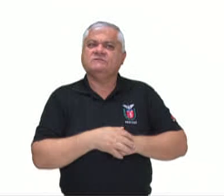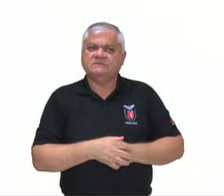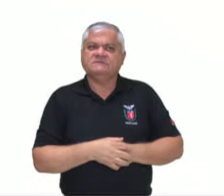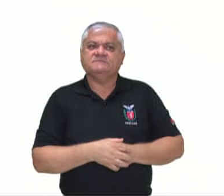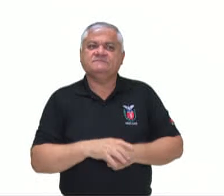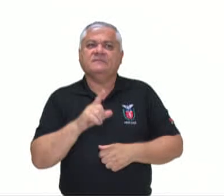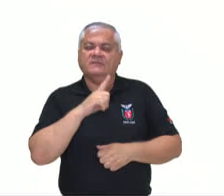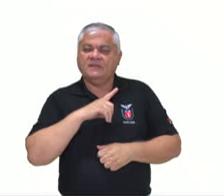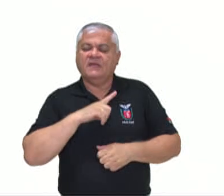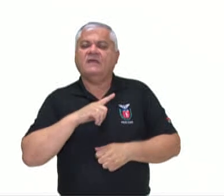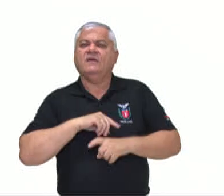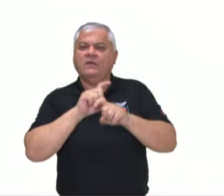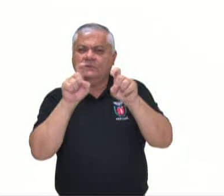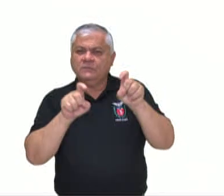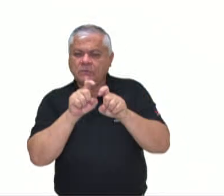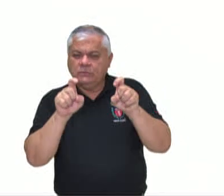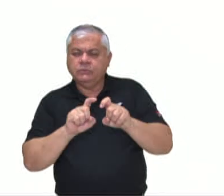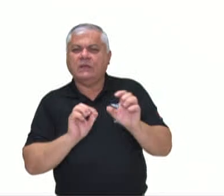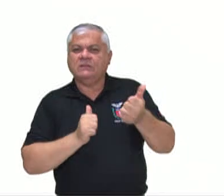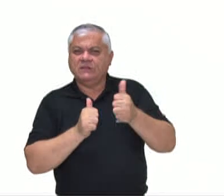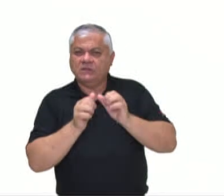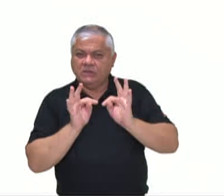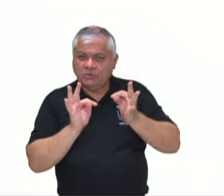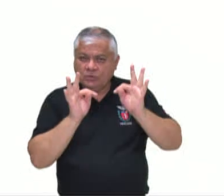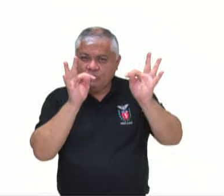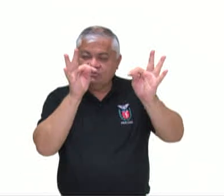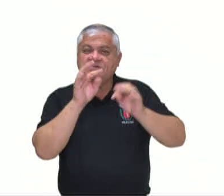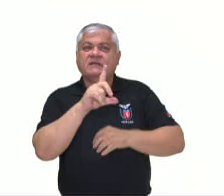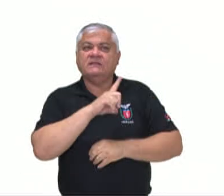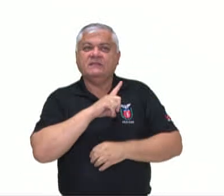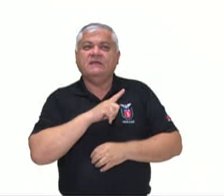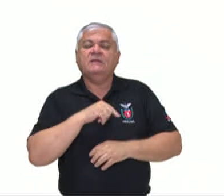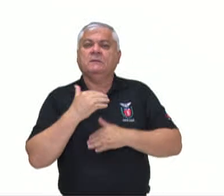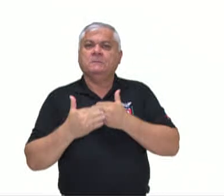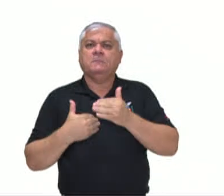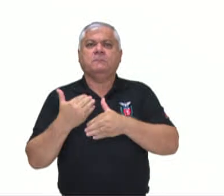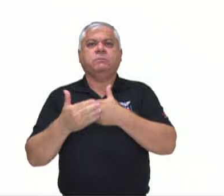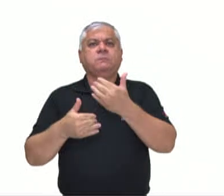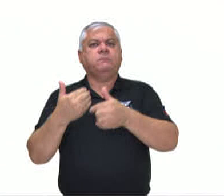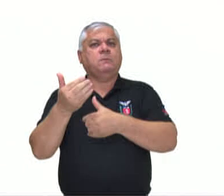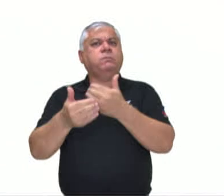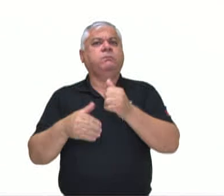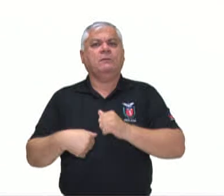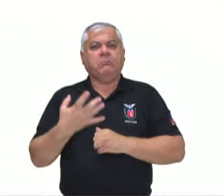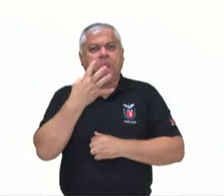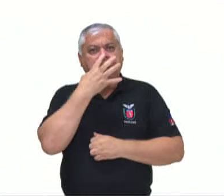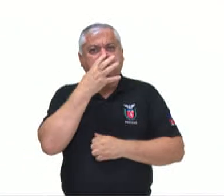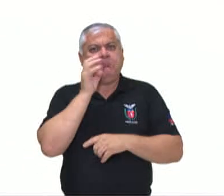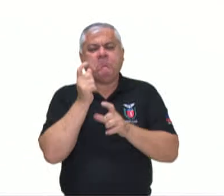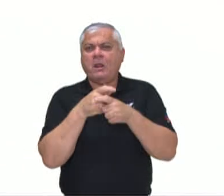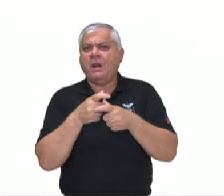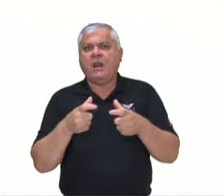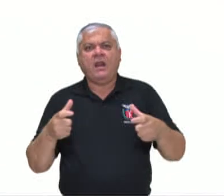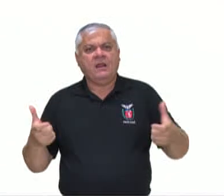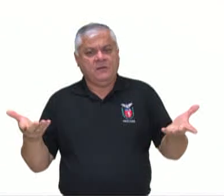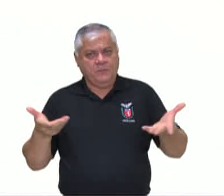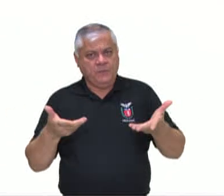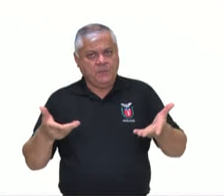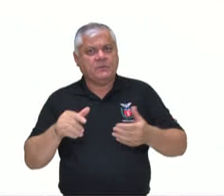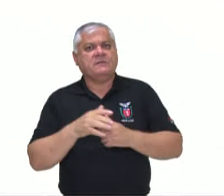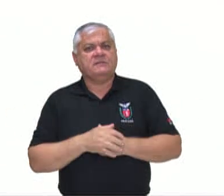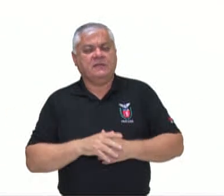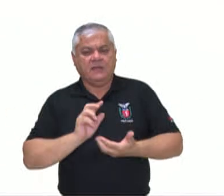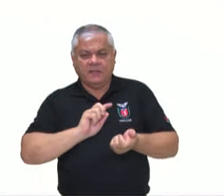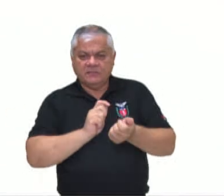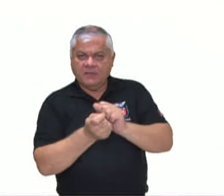uso das tecnologias, em especial nos esportes de invasão, tem evoluído de forma impressionante ao longo da era moderna,